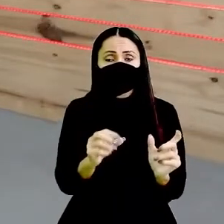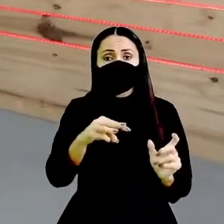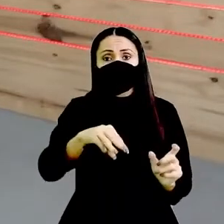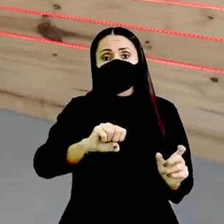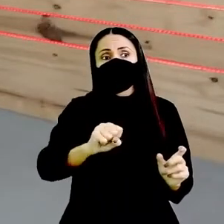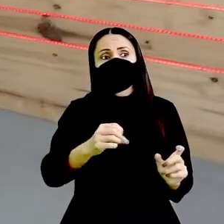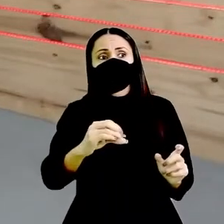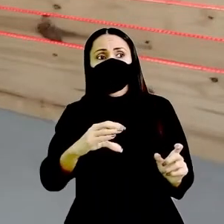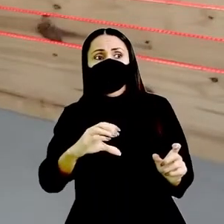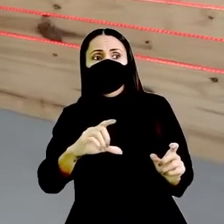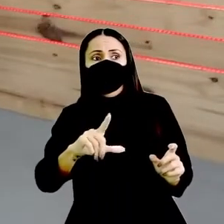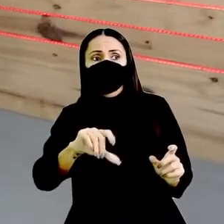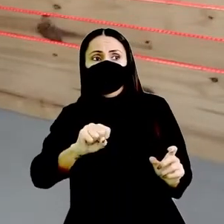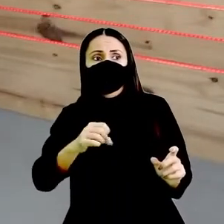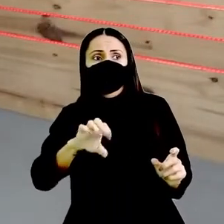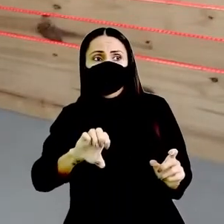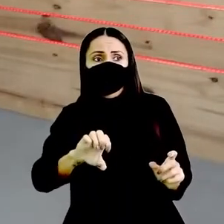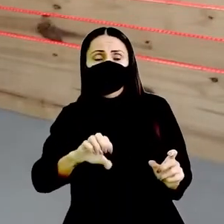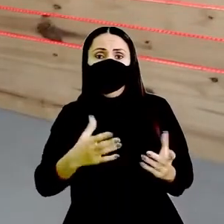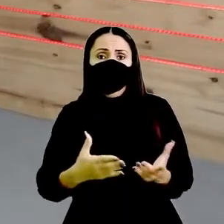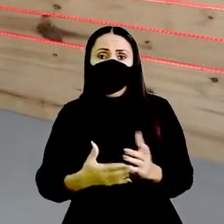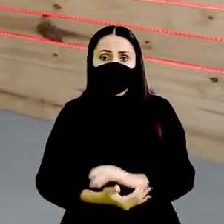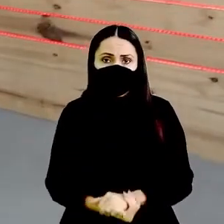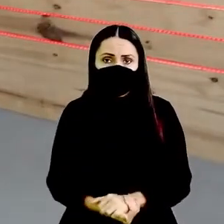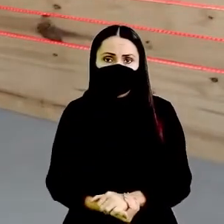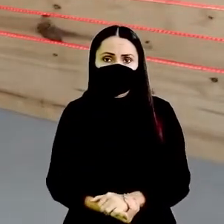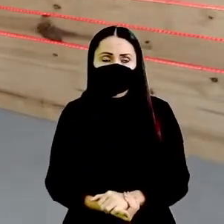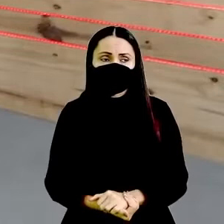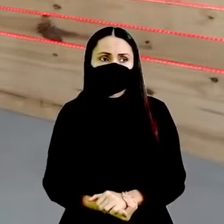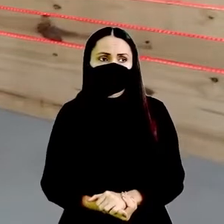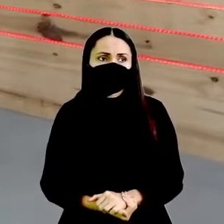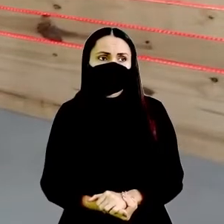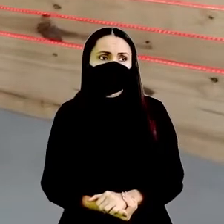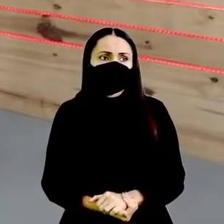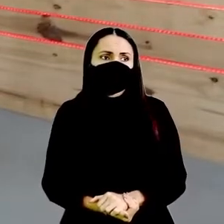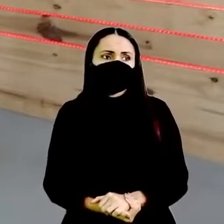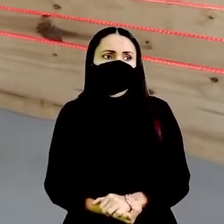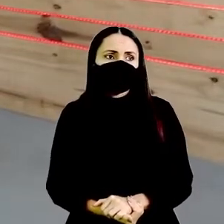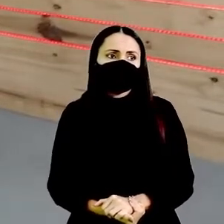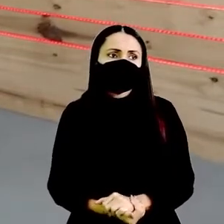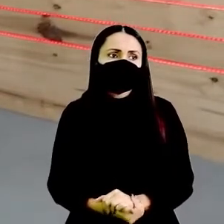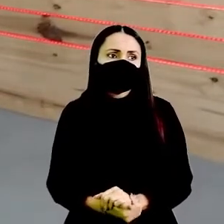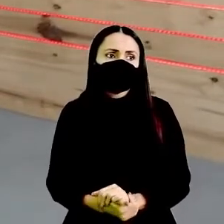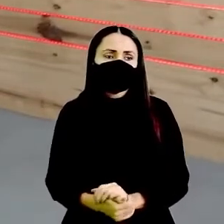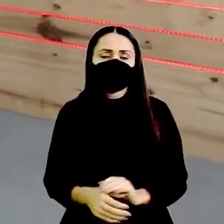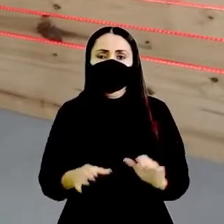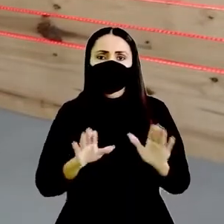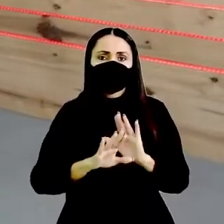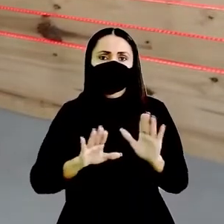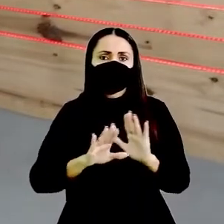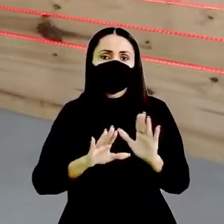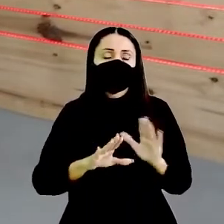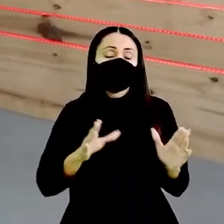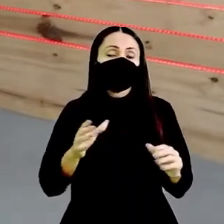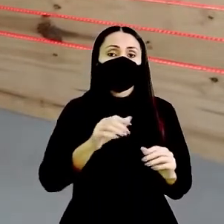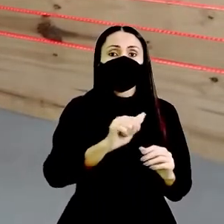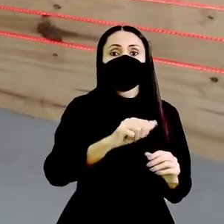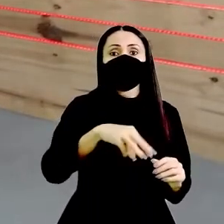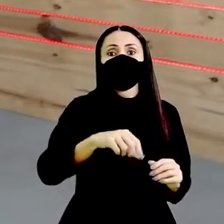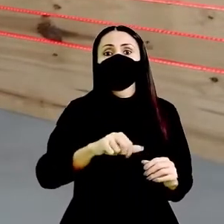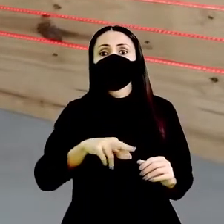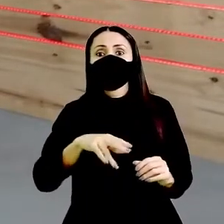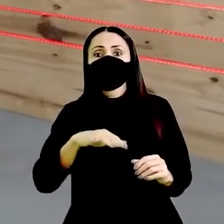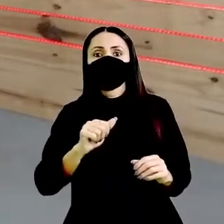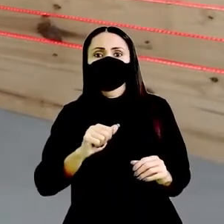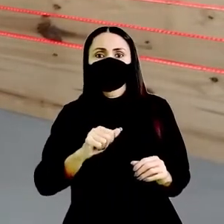atrativa. Isso, um Se fator houver- de próclise, né? Isso, Fator então, proclítico. não o amaria, Aí sim. não puxa o